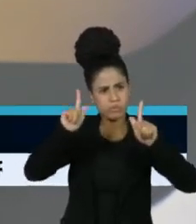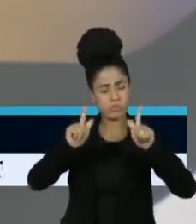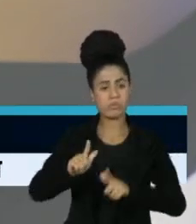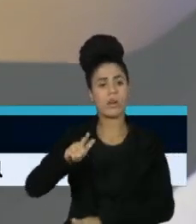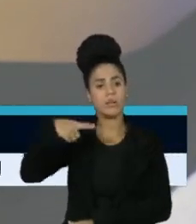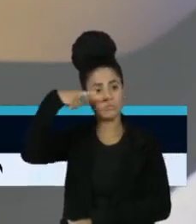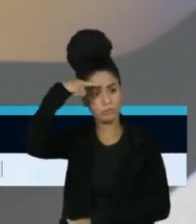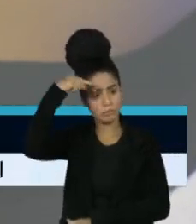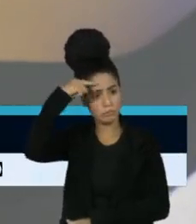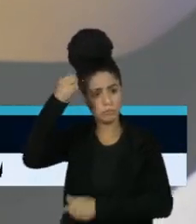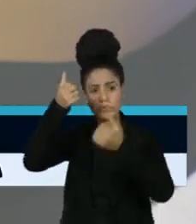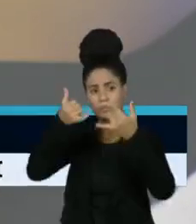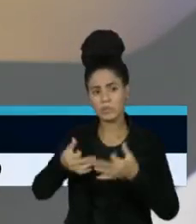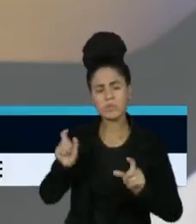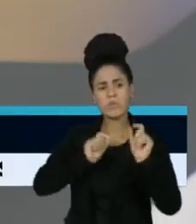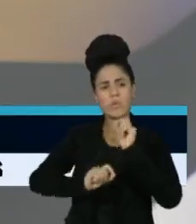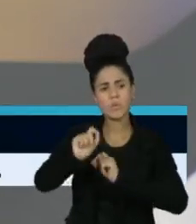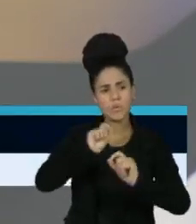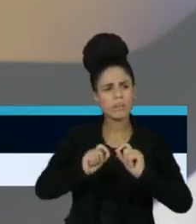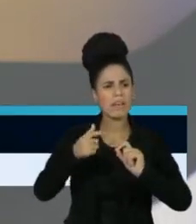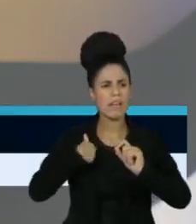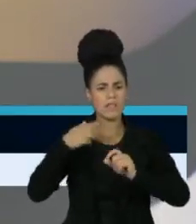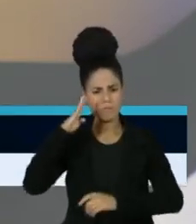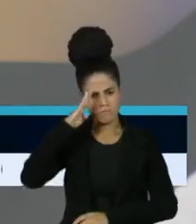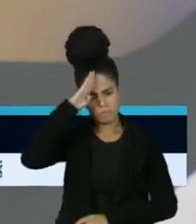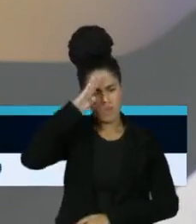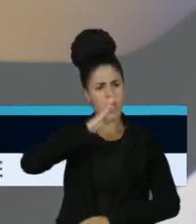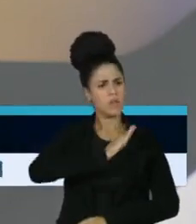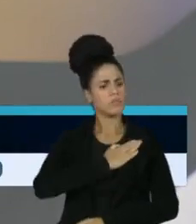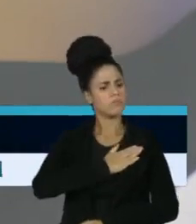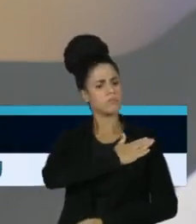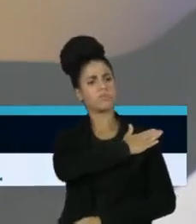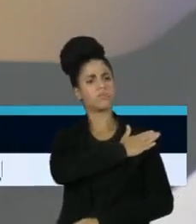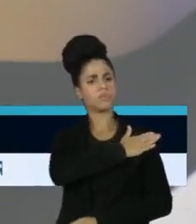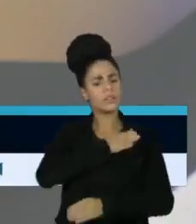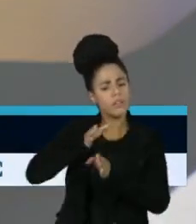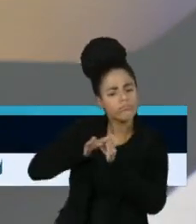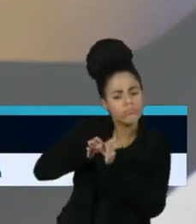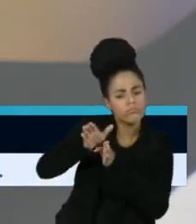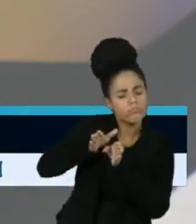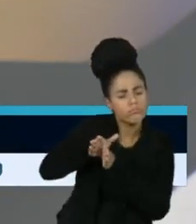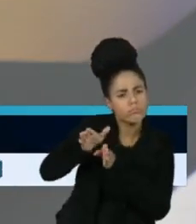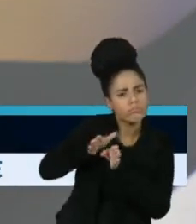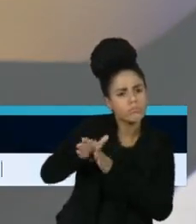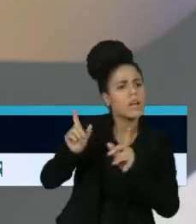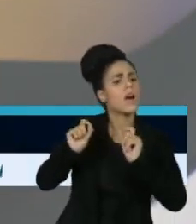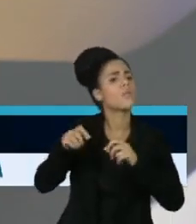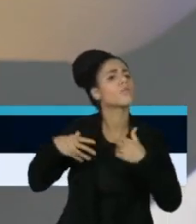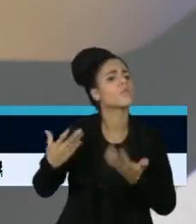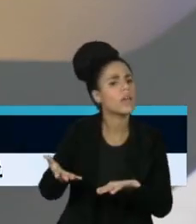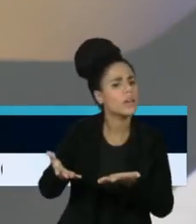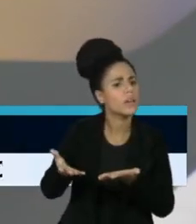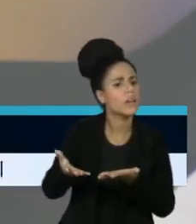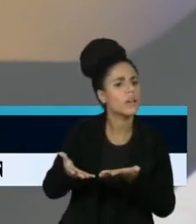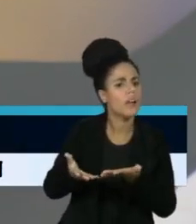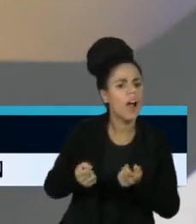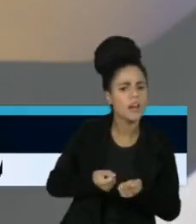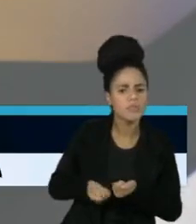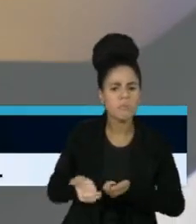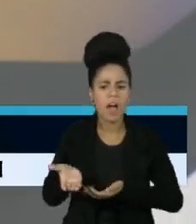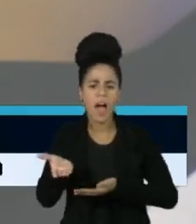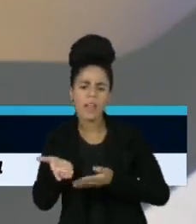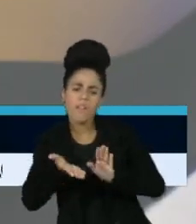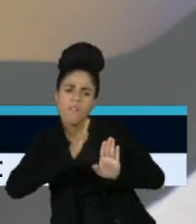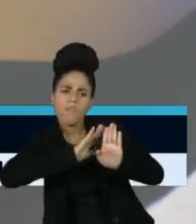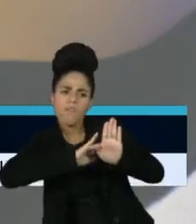Barroso, dizendo que as Forças Armadas estavam sendo orientadas a manipular, ou não